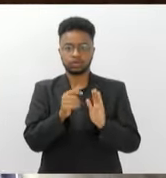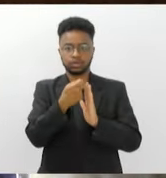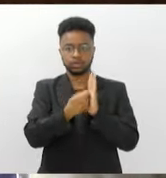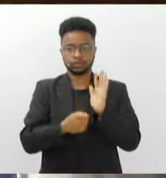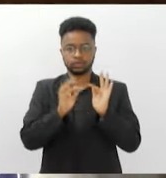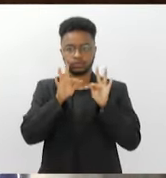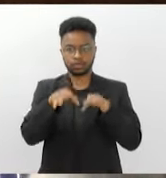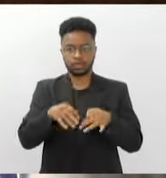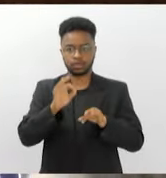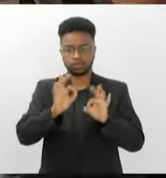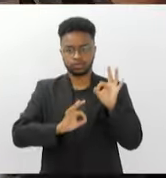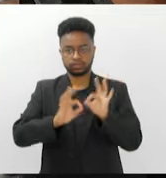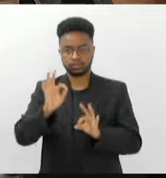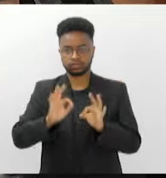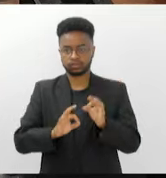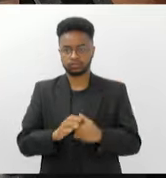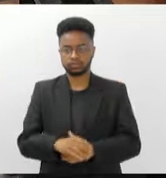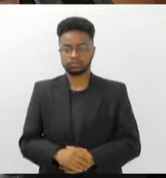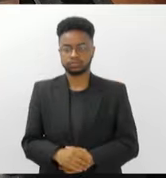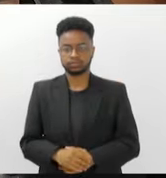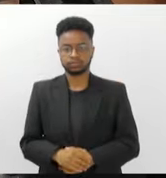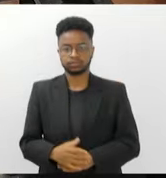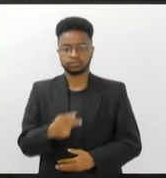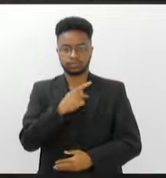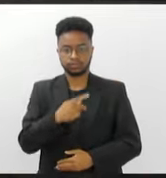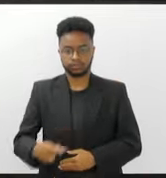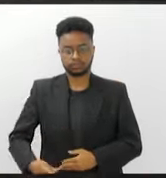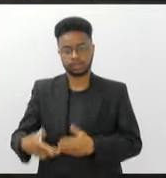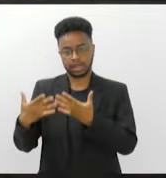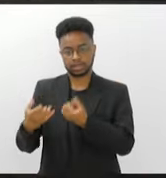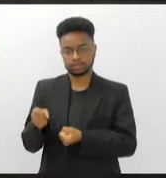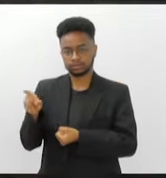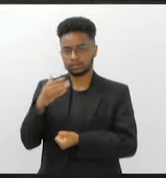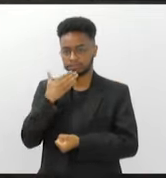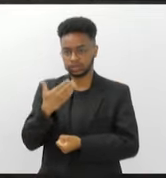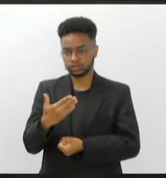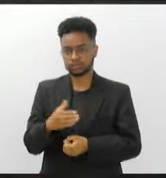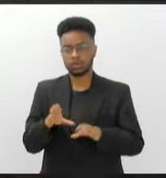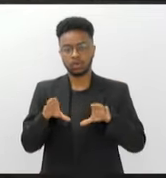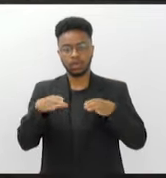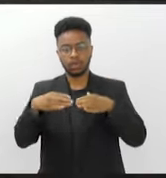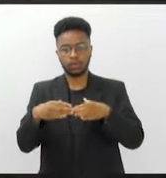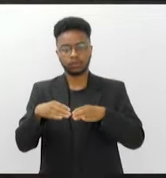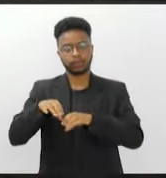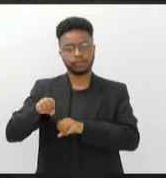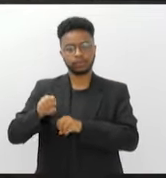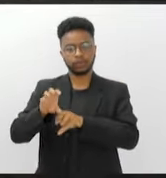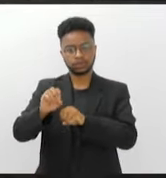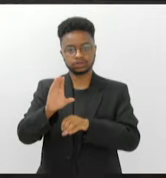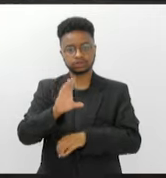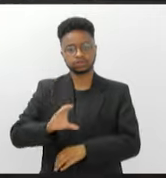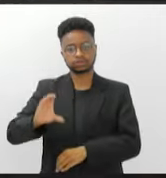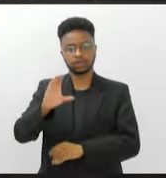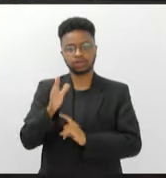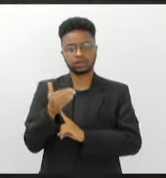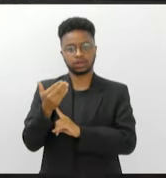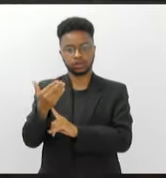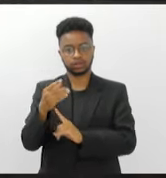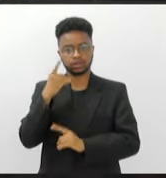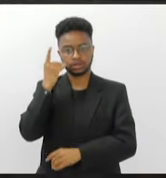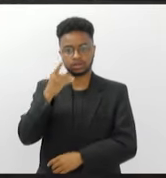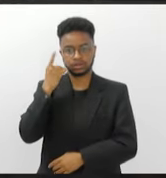redação. A presidência defere o pedido de Vossa Excelência. Pela Comissão de Educação,